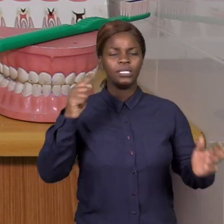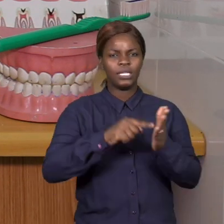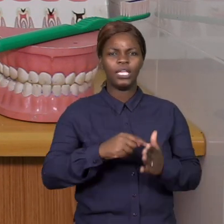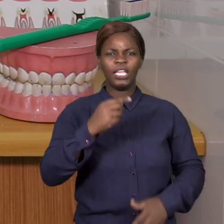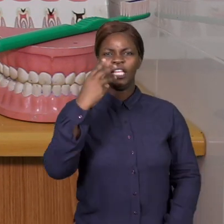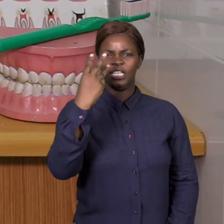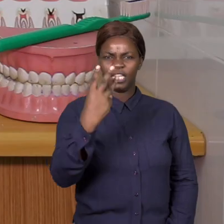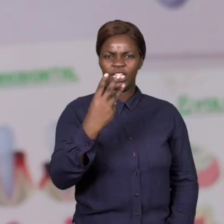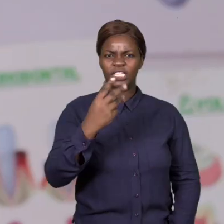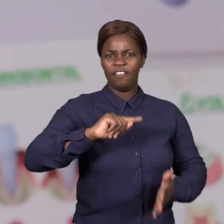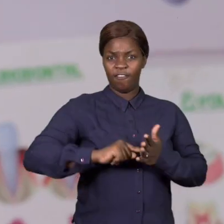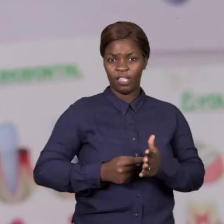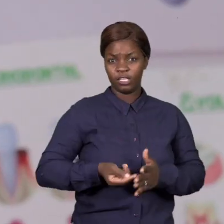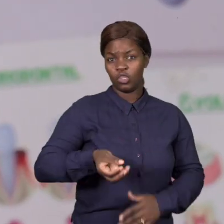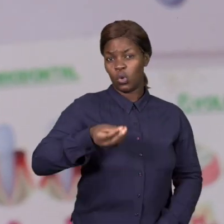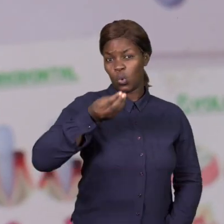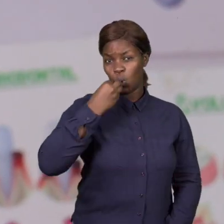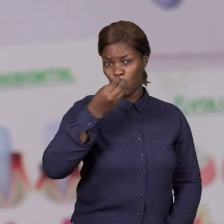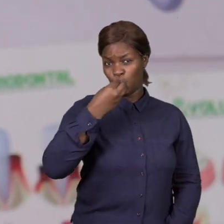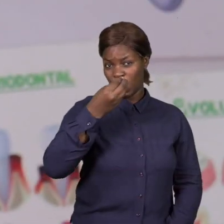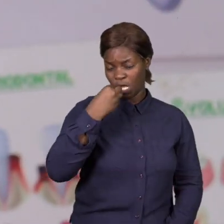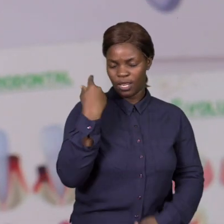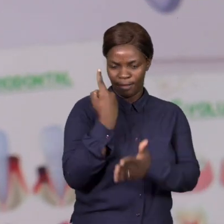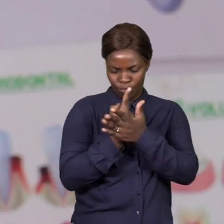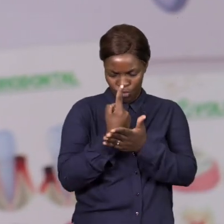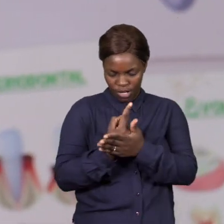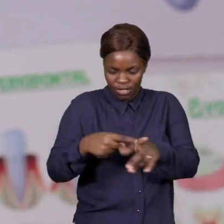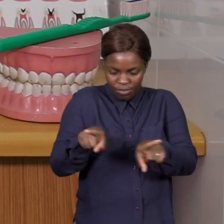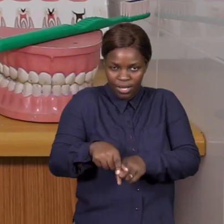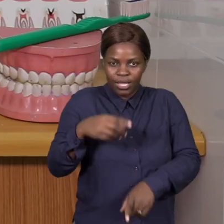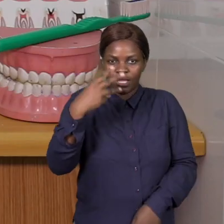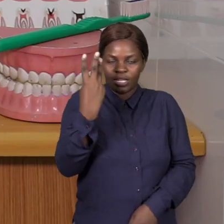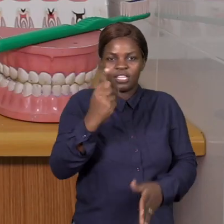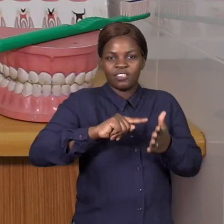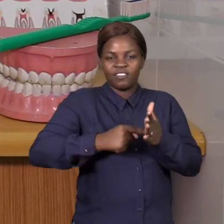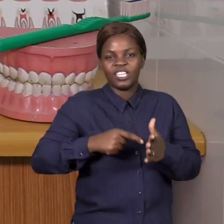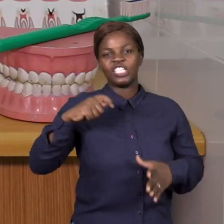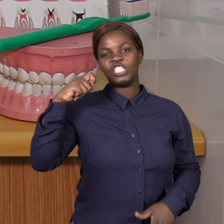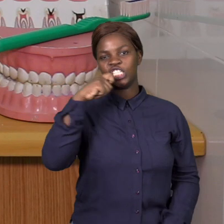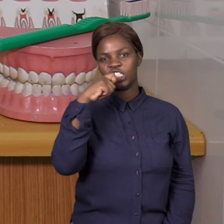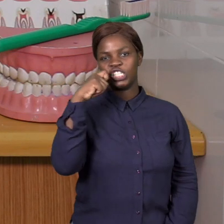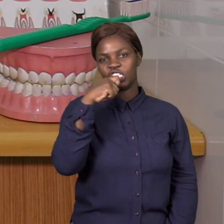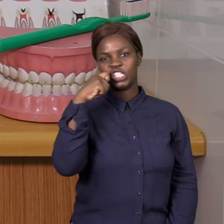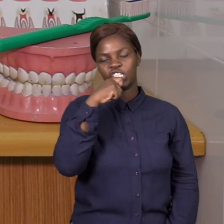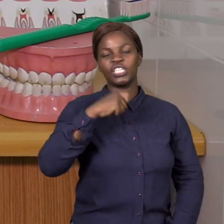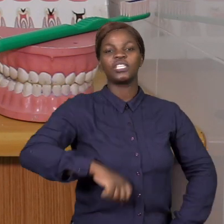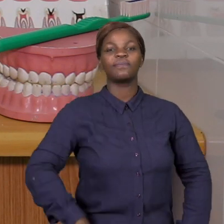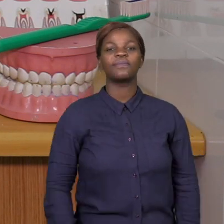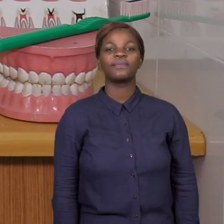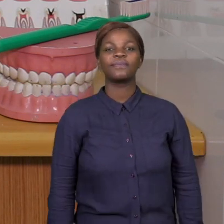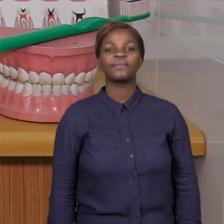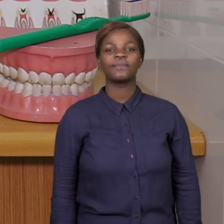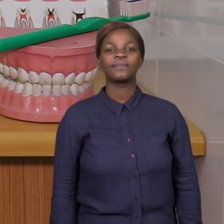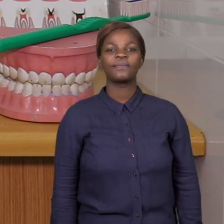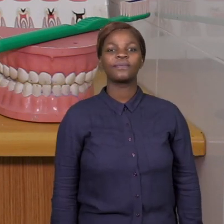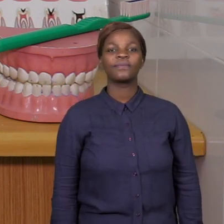3 vezes ao dia, por causa das principais refeições que nós temos, que é o pequeno almoço, o almoço e o jantar. Então,